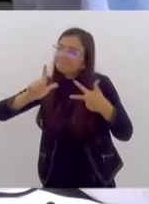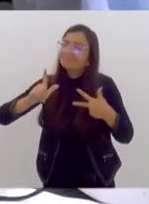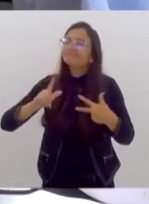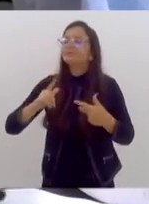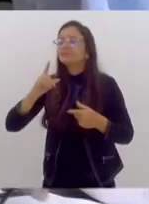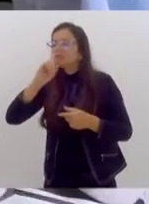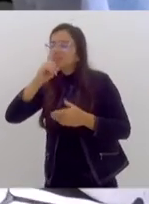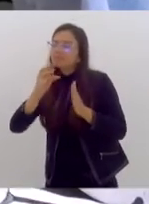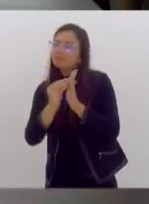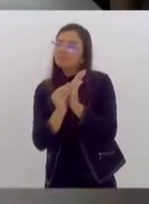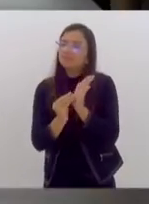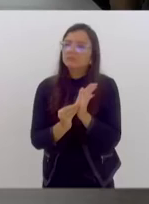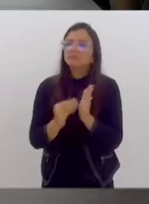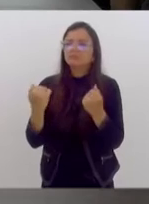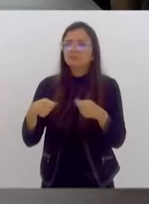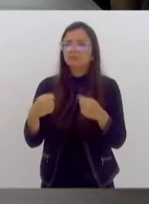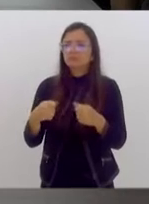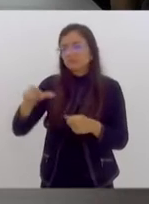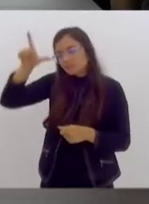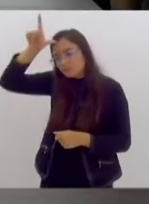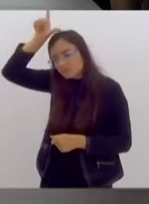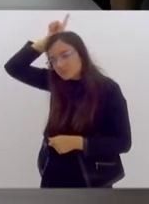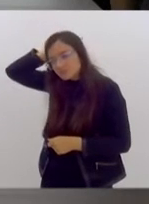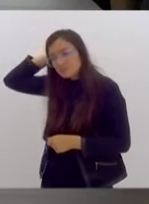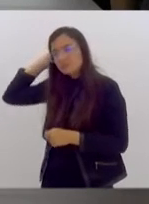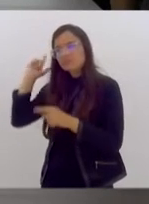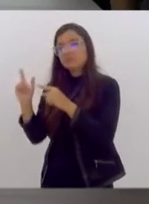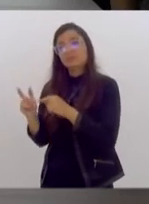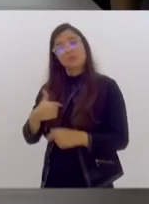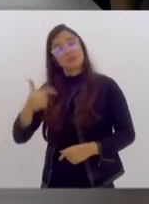no relatório vou passar para o deputado Municipal